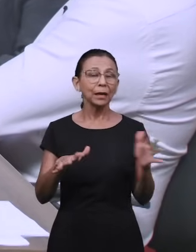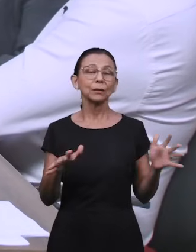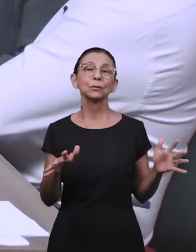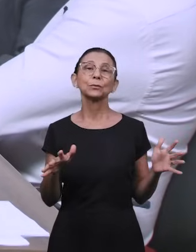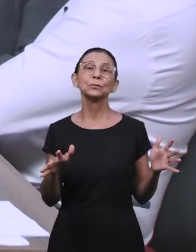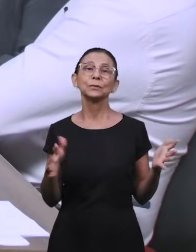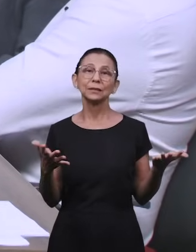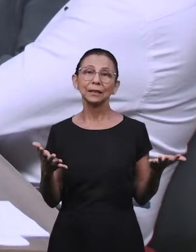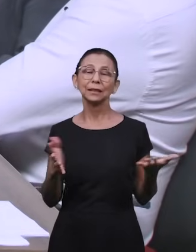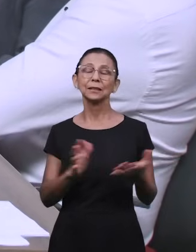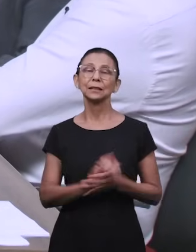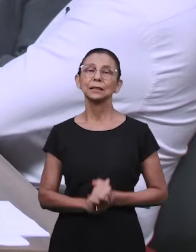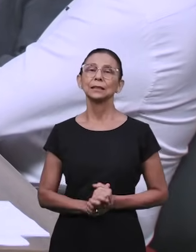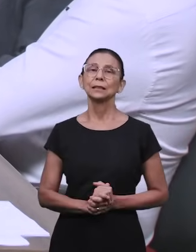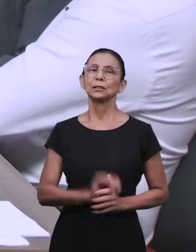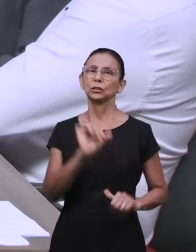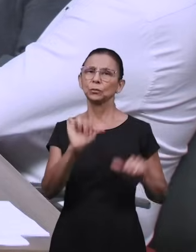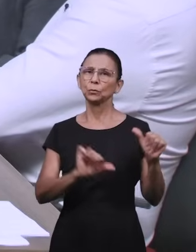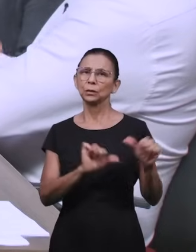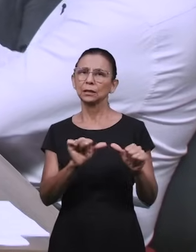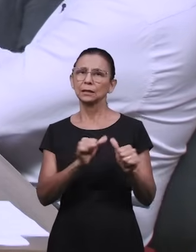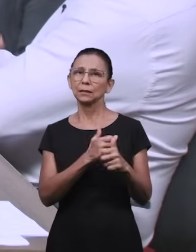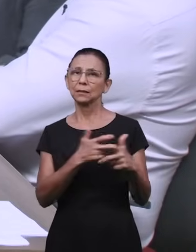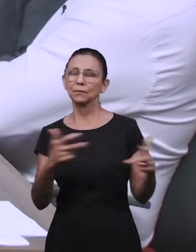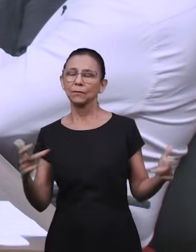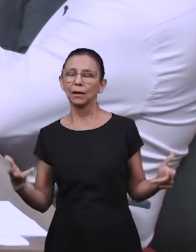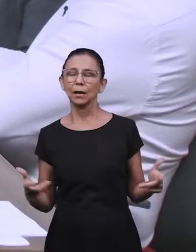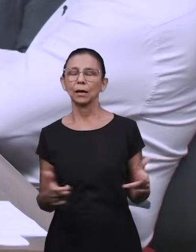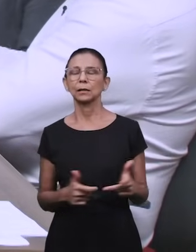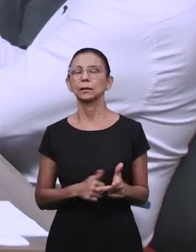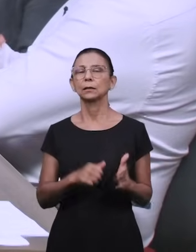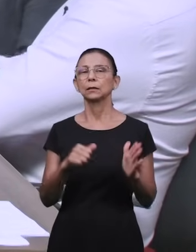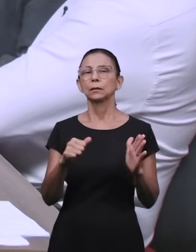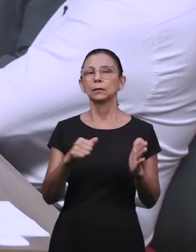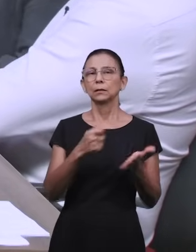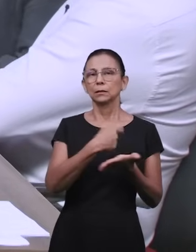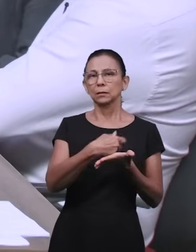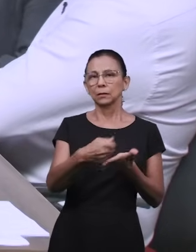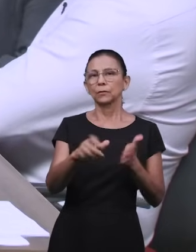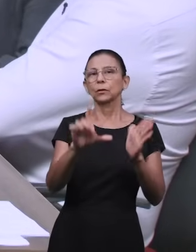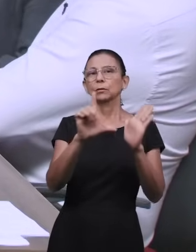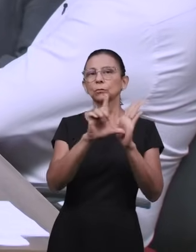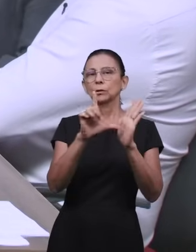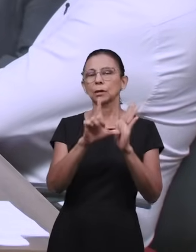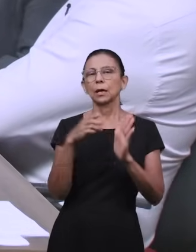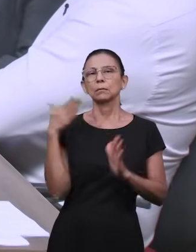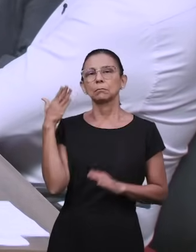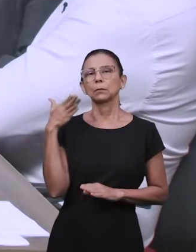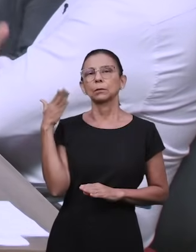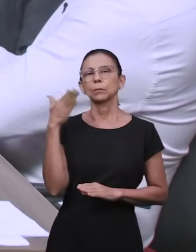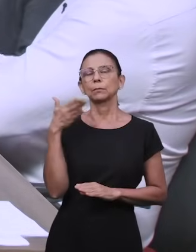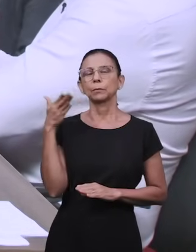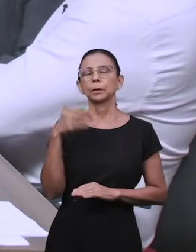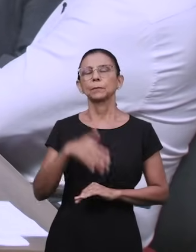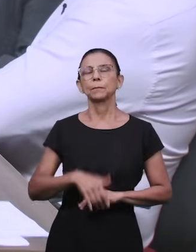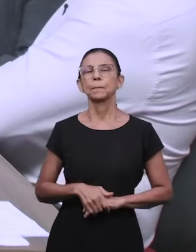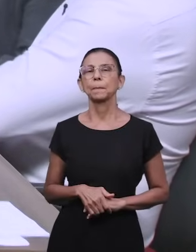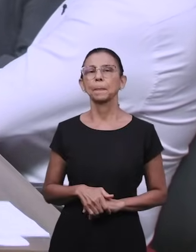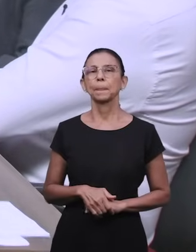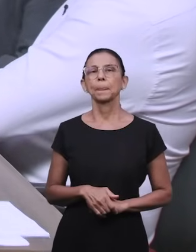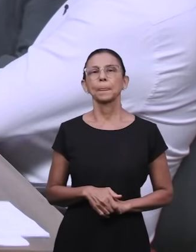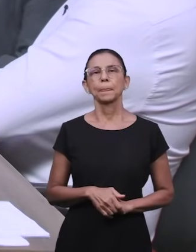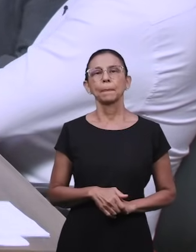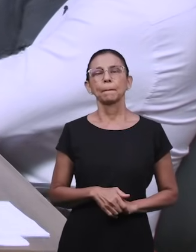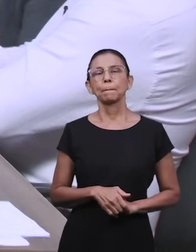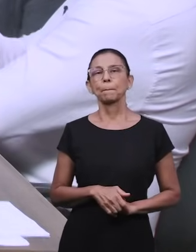é uma pregação, é um sermão de Lutero que depois foi editado e publicado. Mas a intenção,